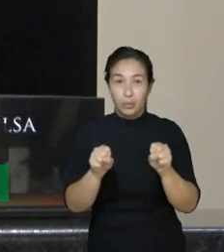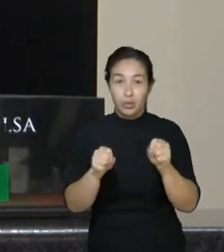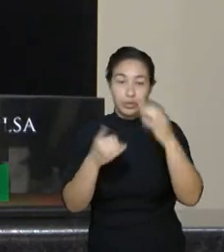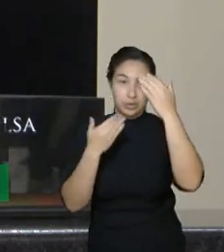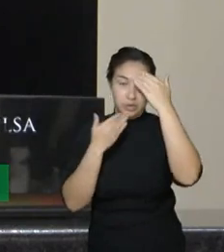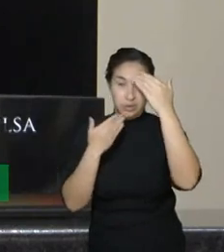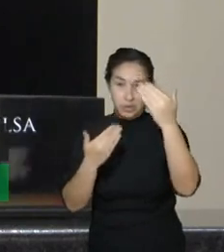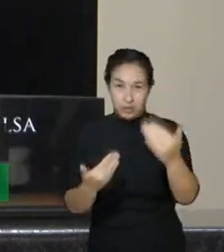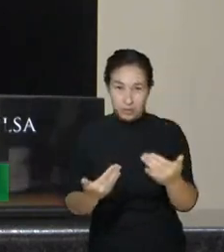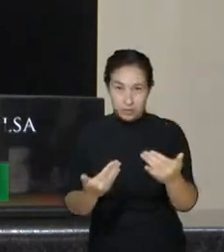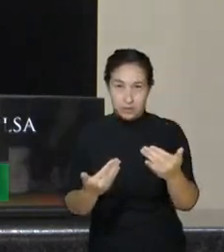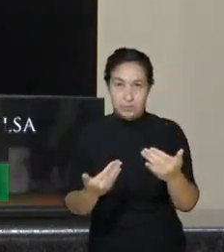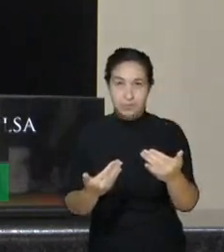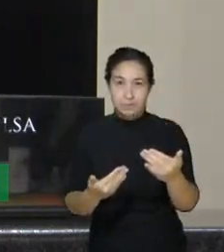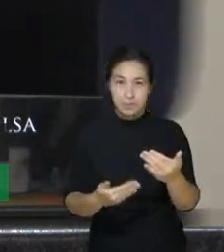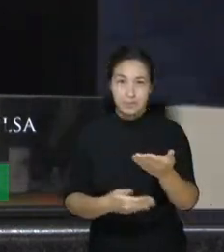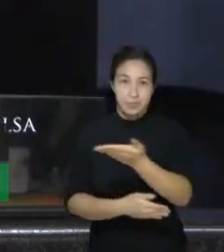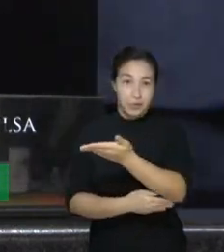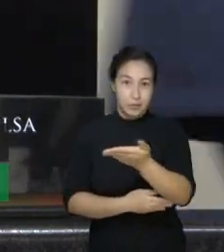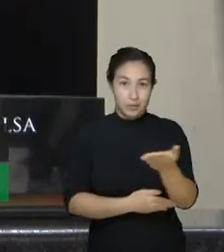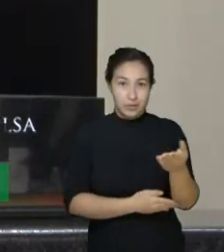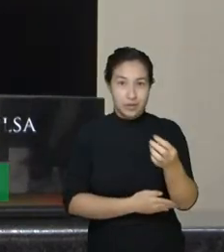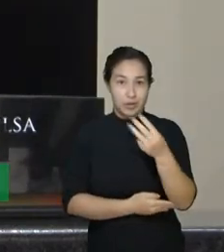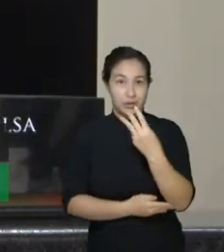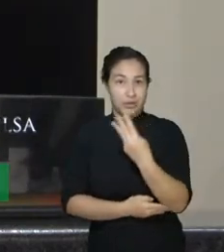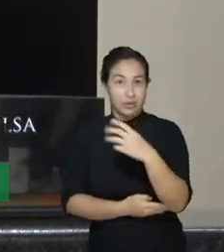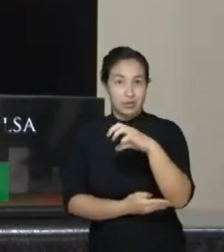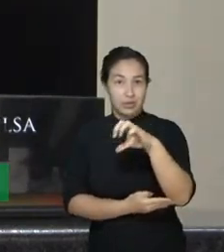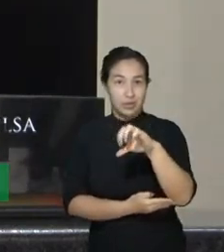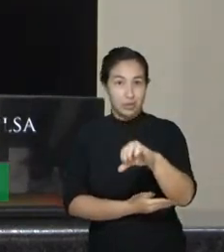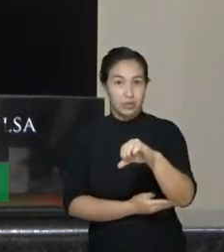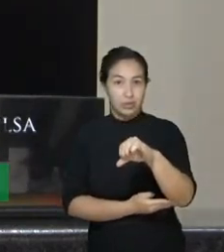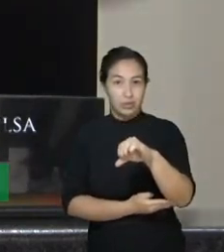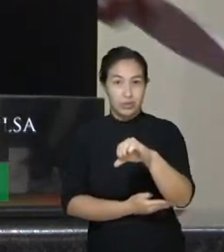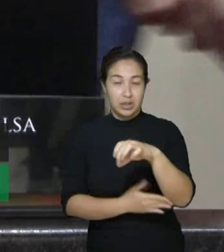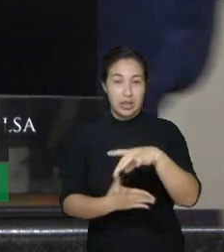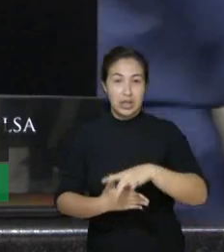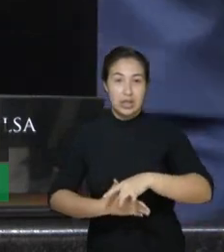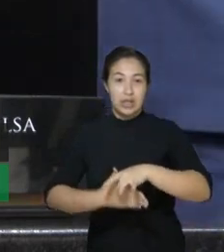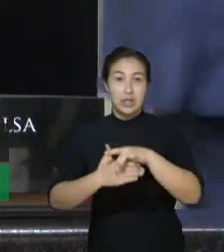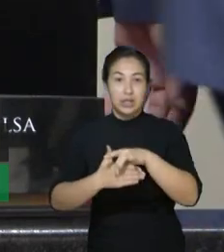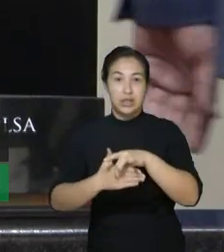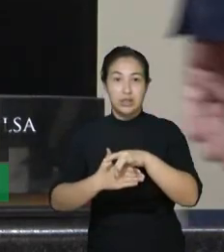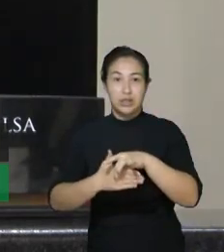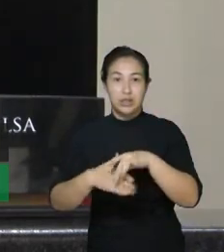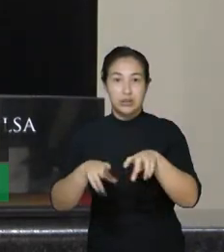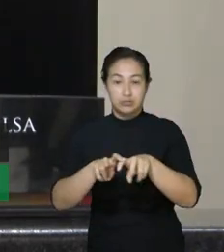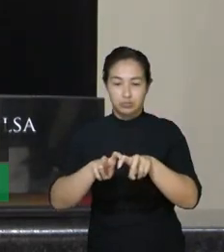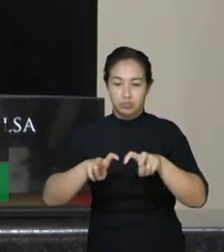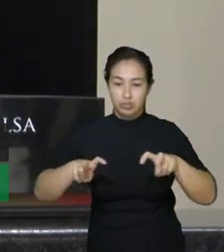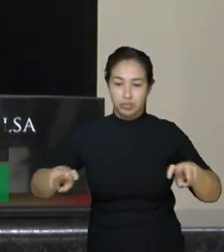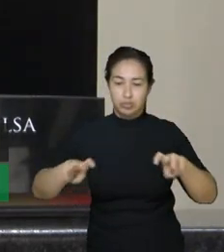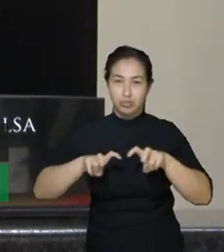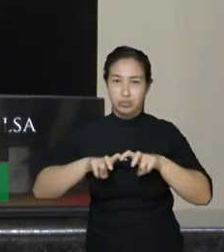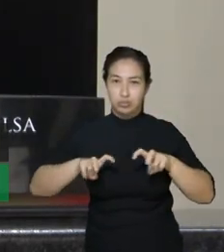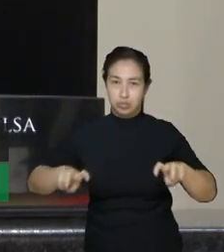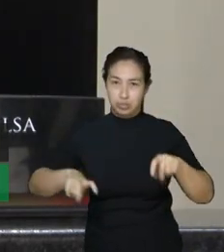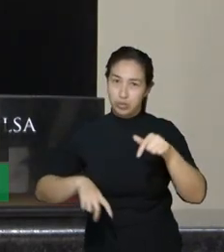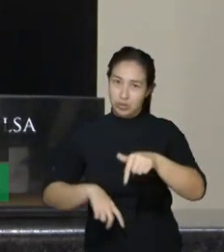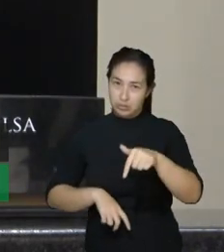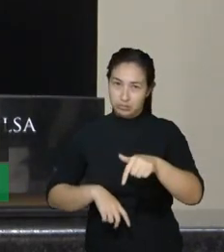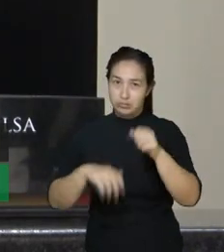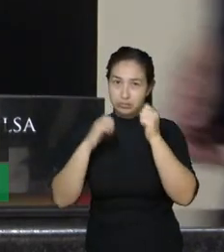agradecer a esses 39 líderes que estão aqui nesta casa.